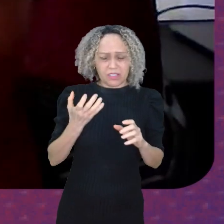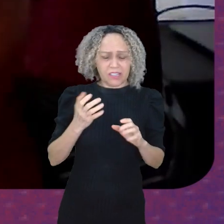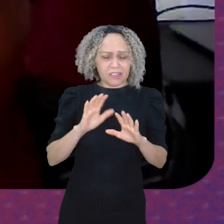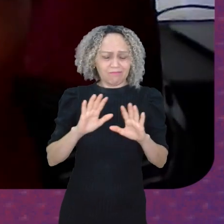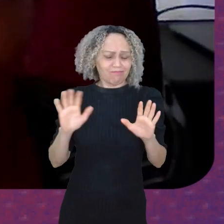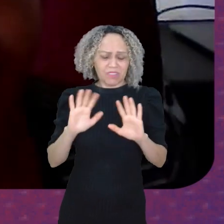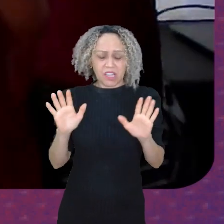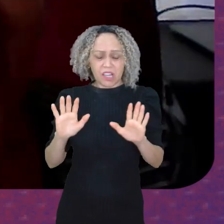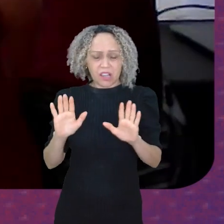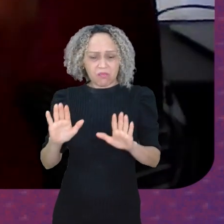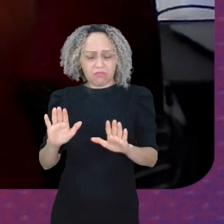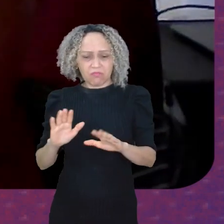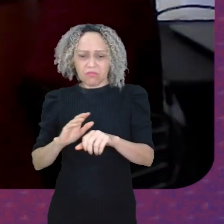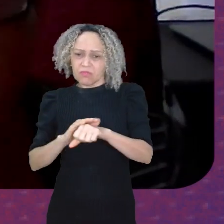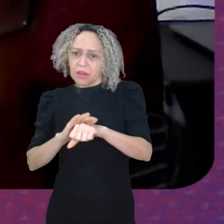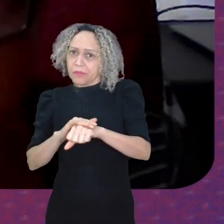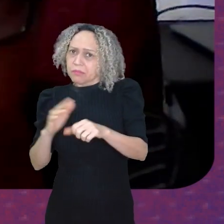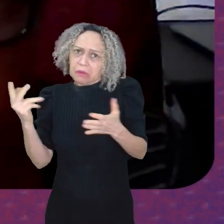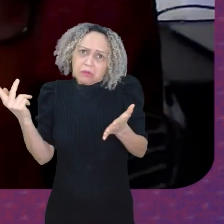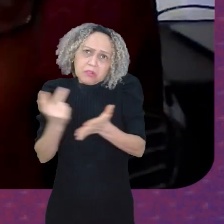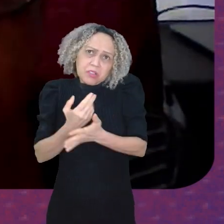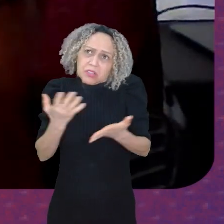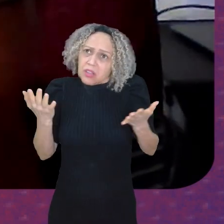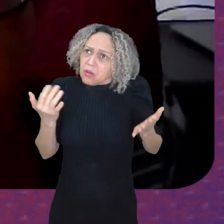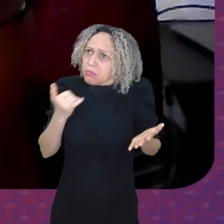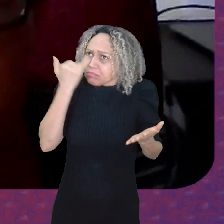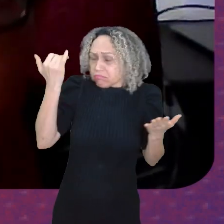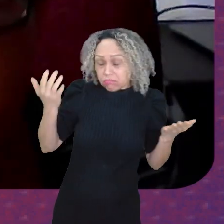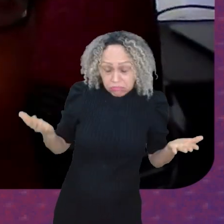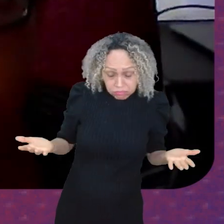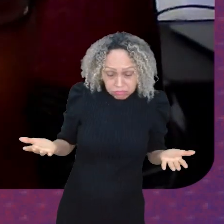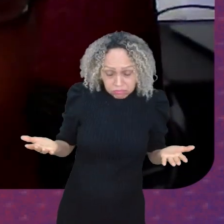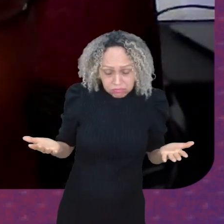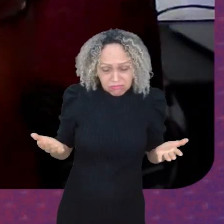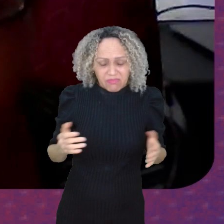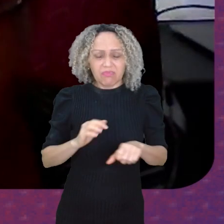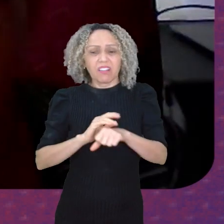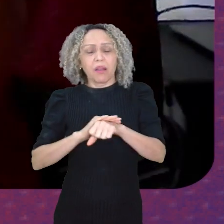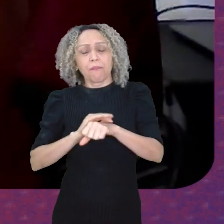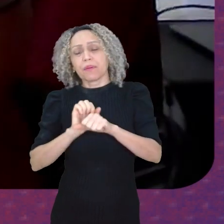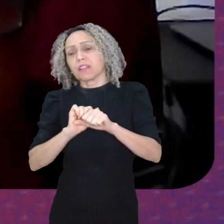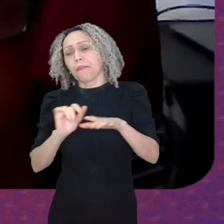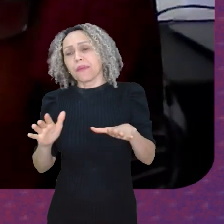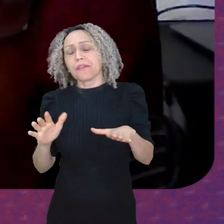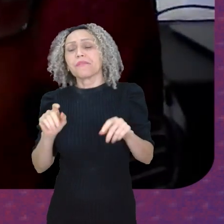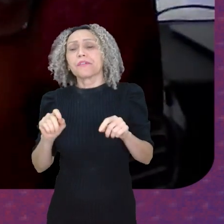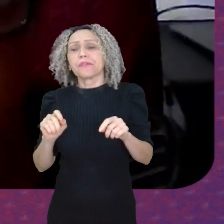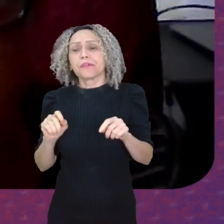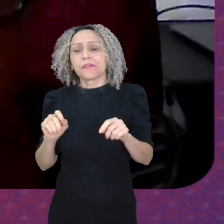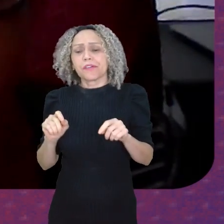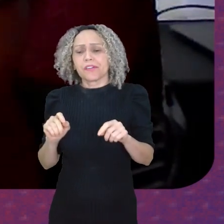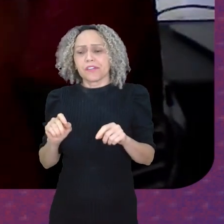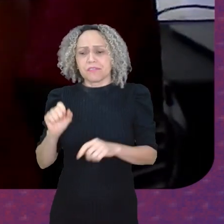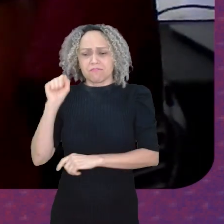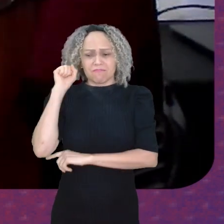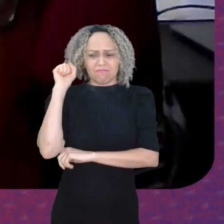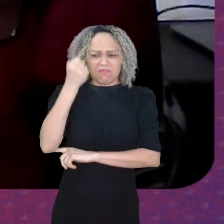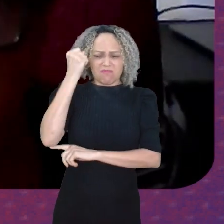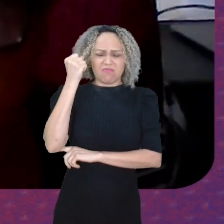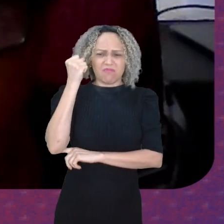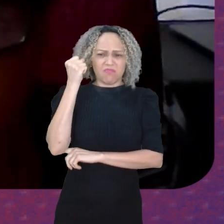esta condição agravou a vulnerabilidade dos pobres,